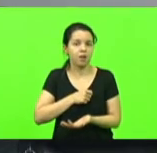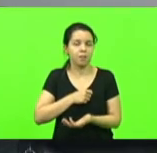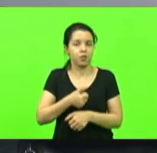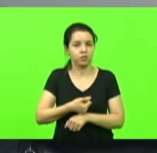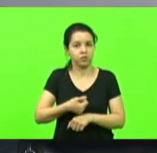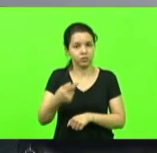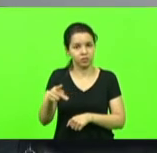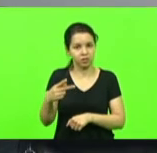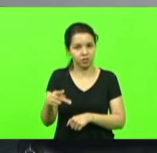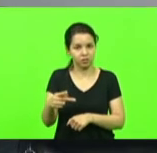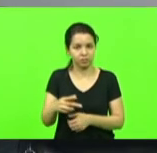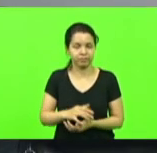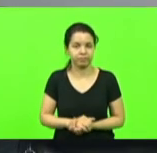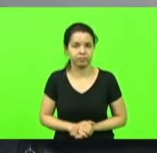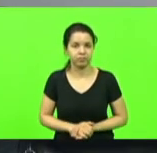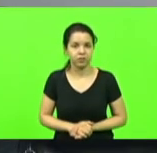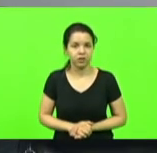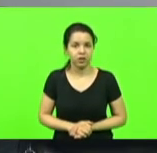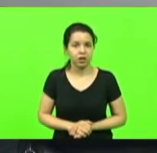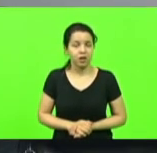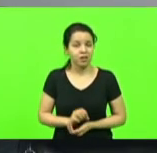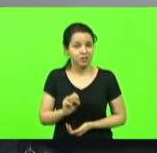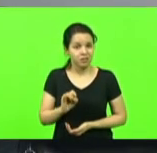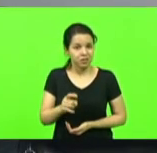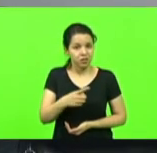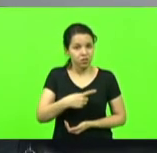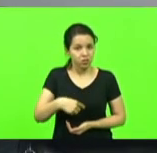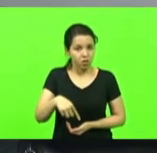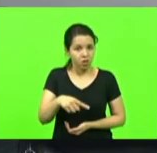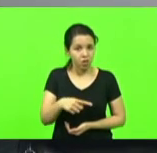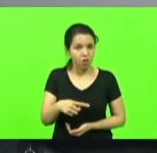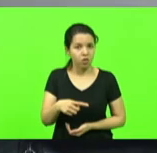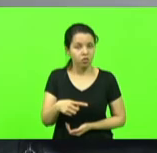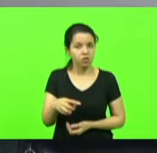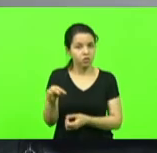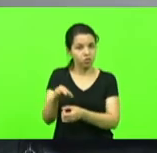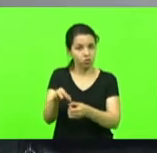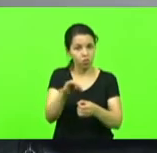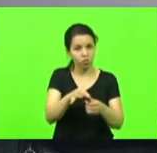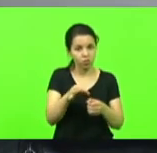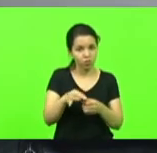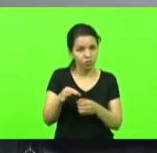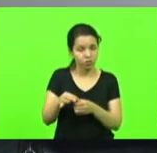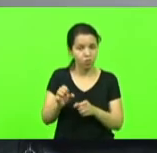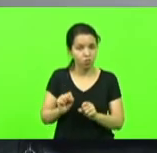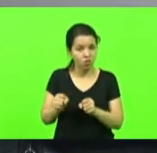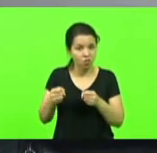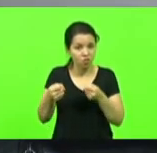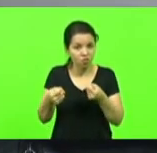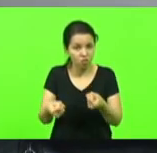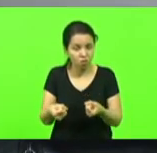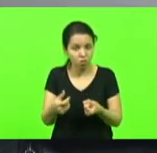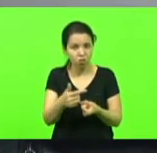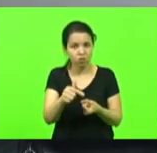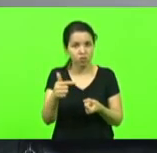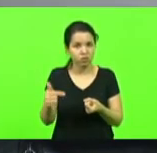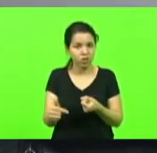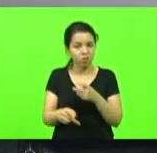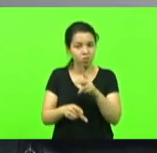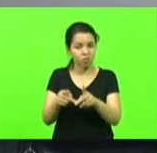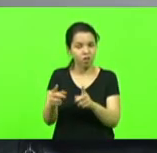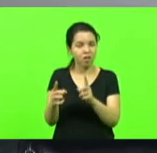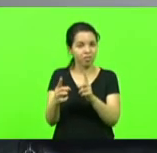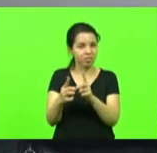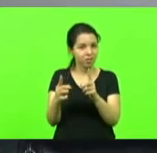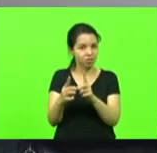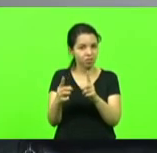tivéssemos o desprendimento na maioria das instituições, o povo aí não estaria sendo atendido da